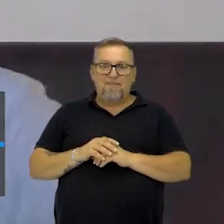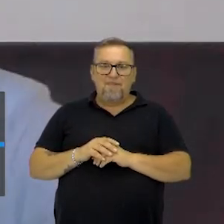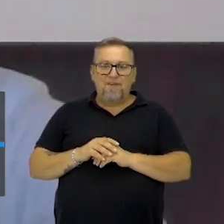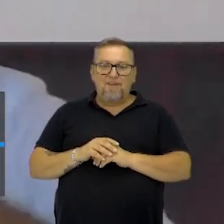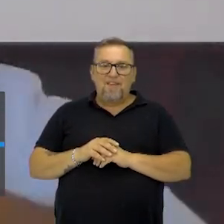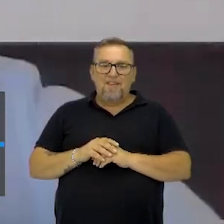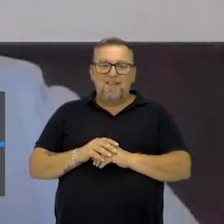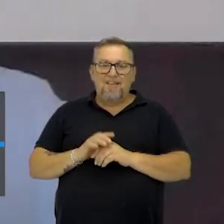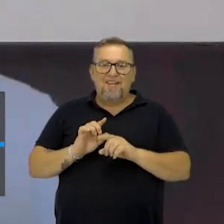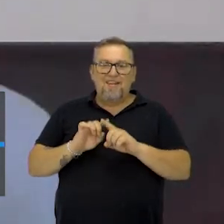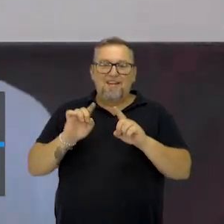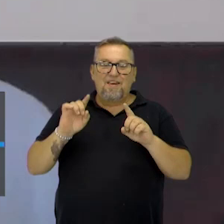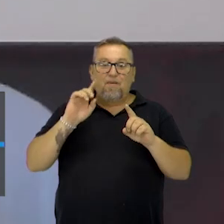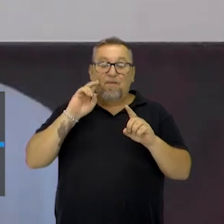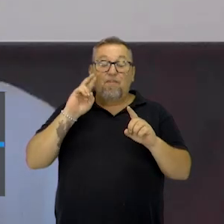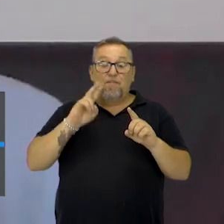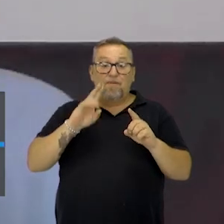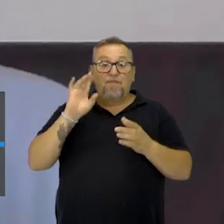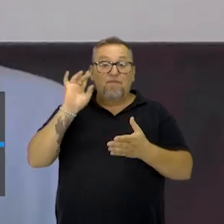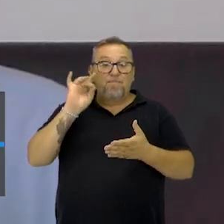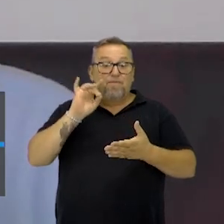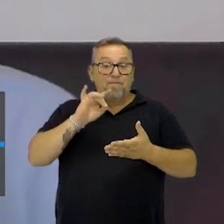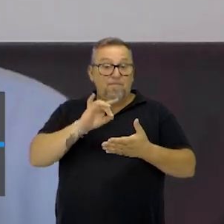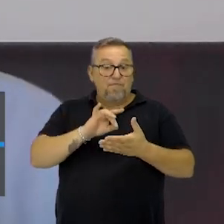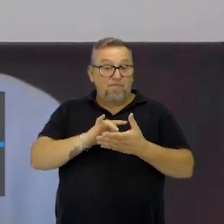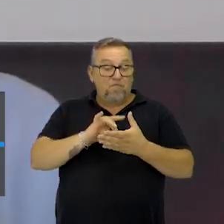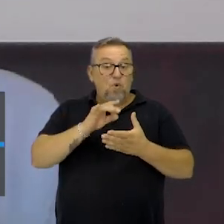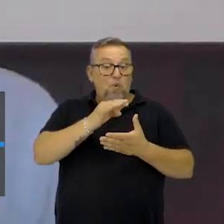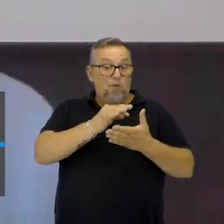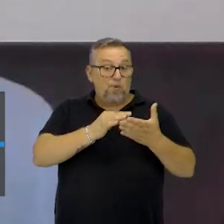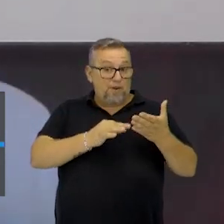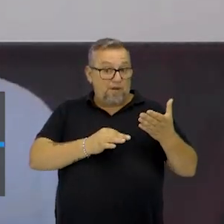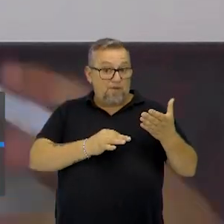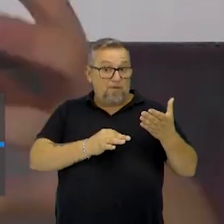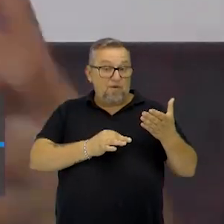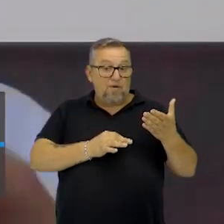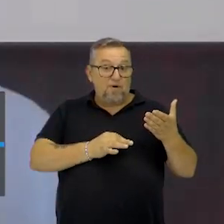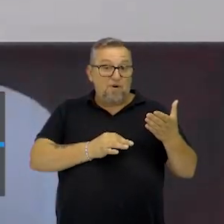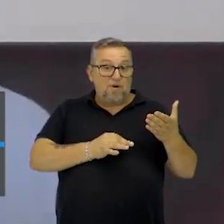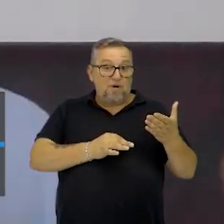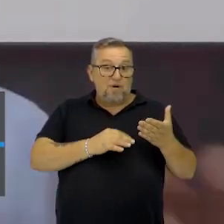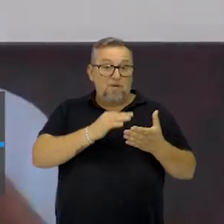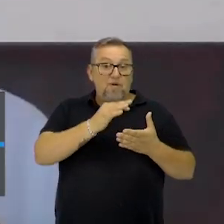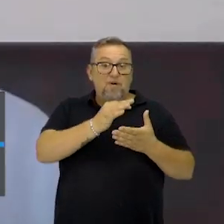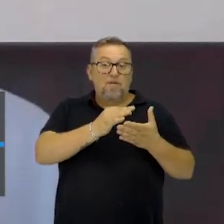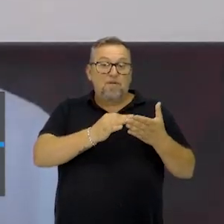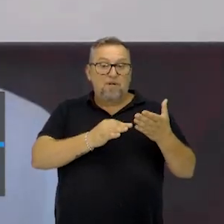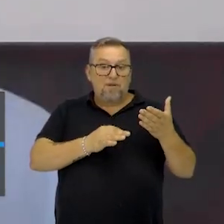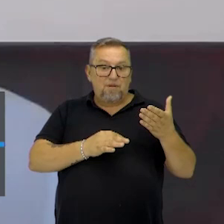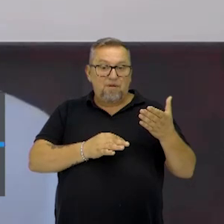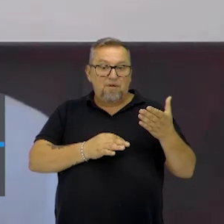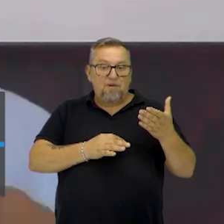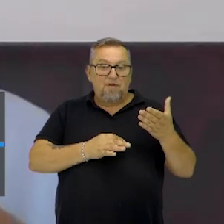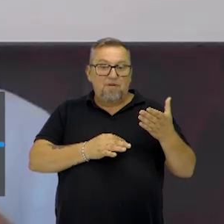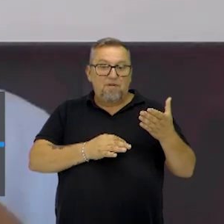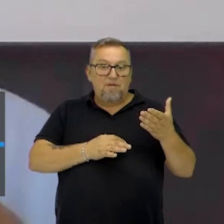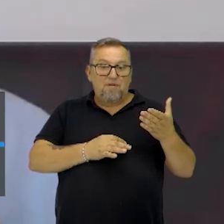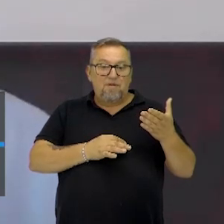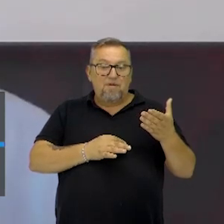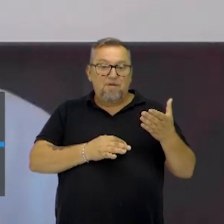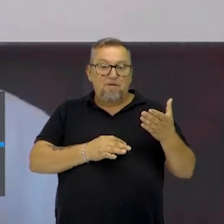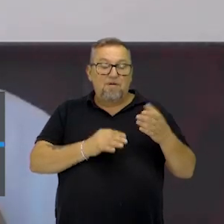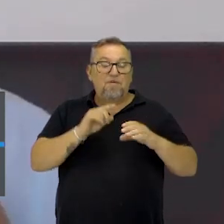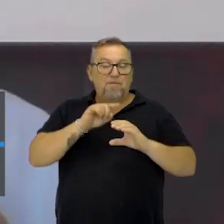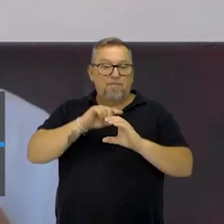Vamos lá, né, pessoal? Então, assim, de fato, o texto, né, a textualização, a textualidade, né, do artigo de